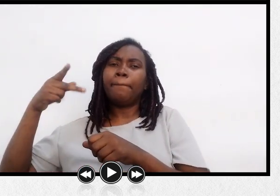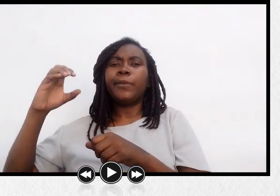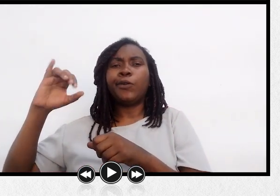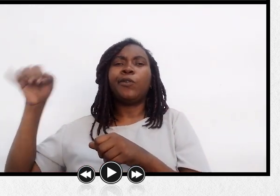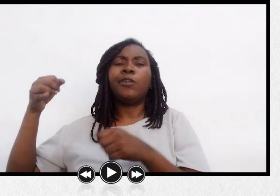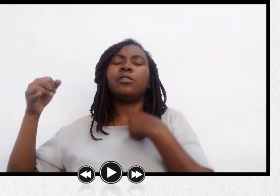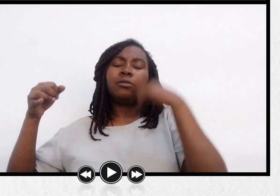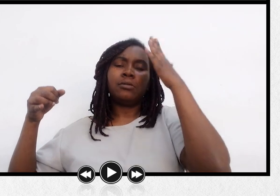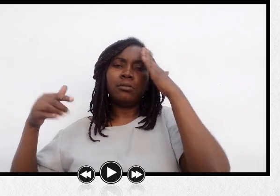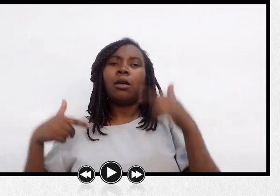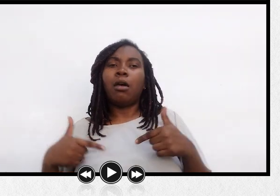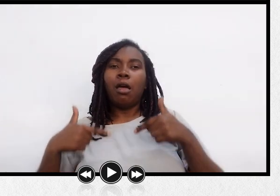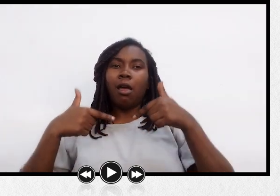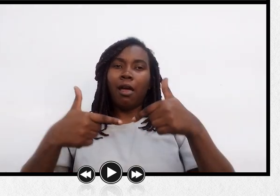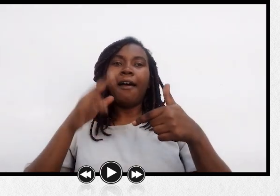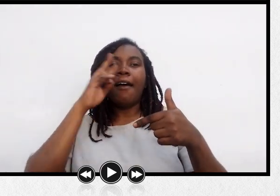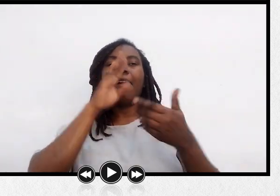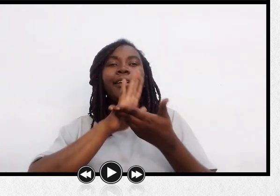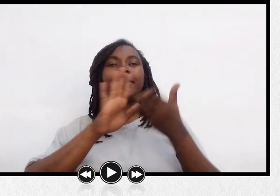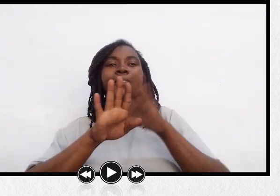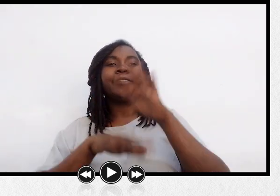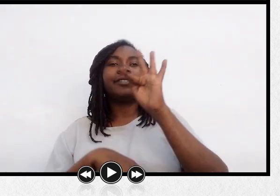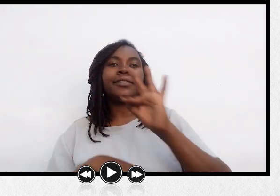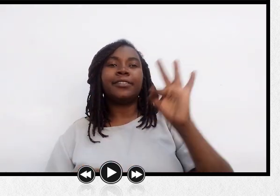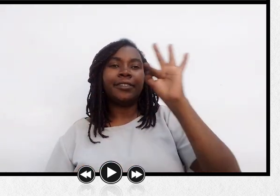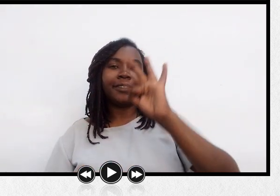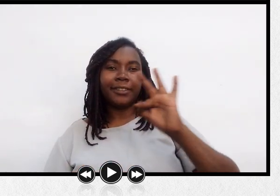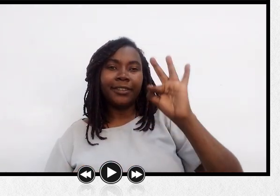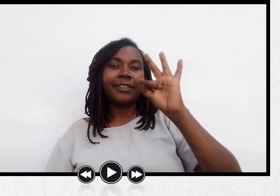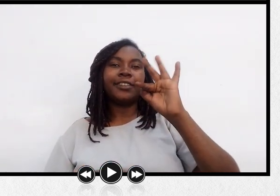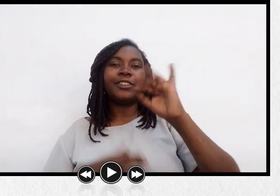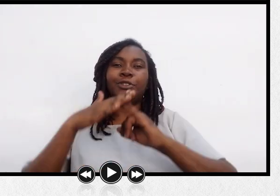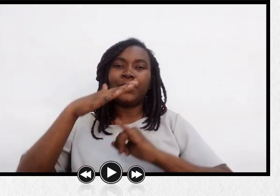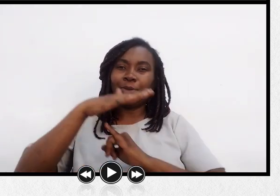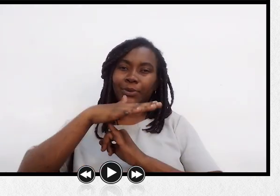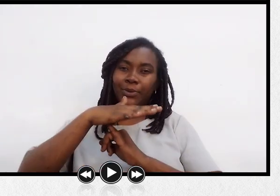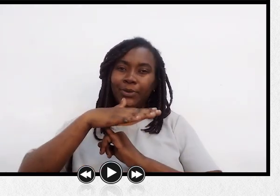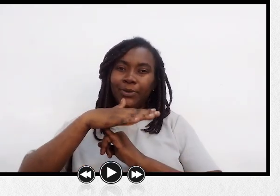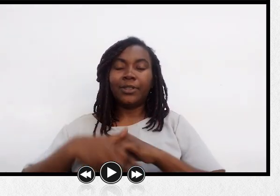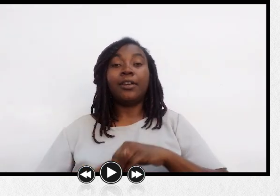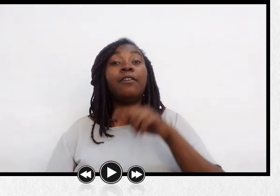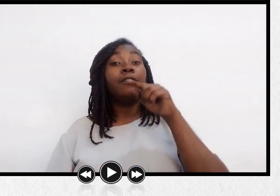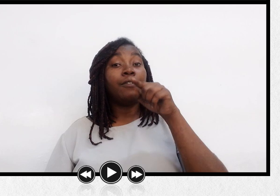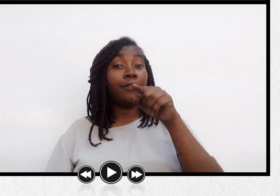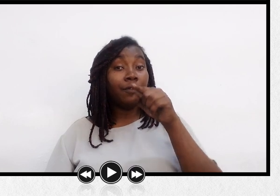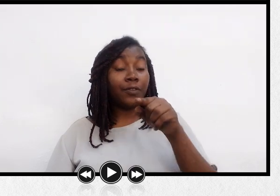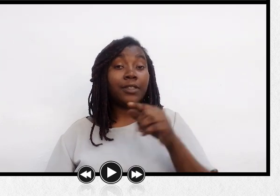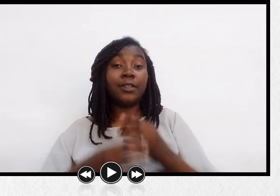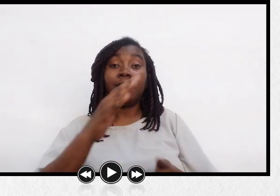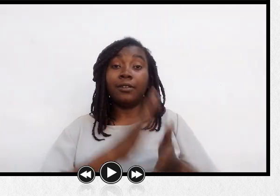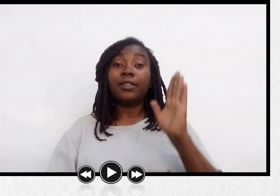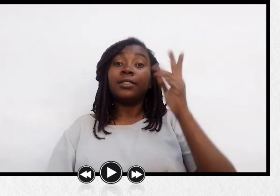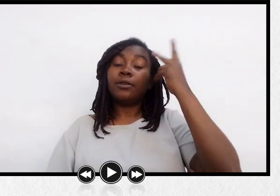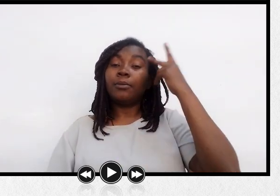muito ativa, através das universidades, de instituições. Você vai para São Paulo também,